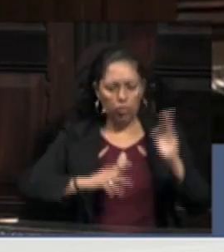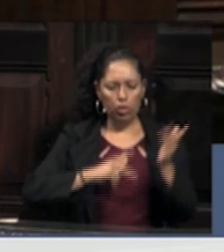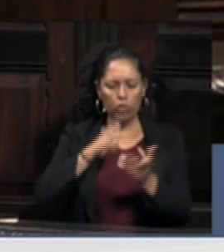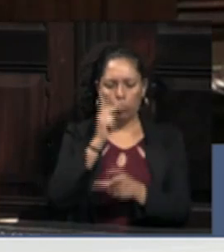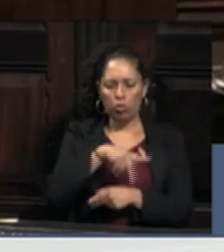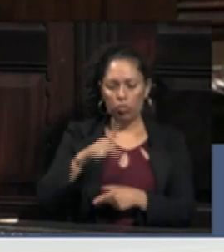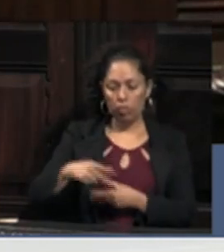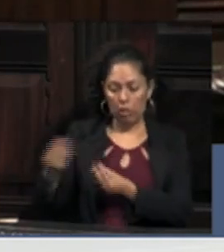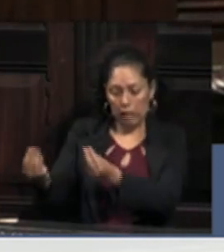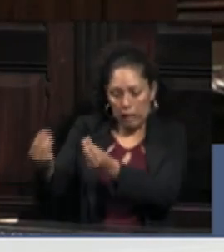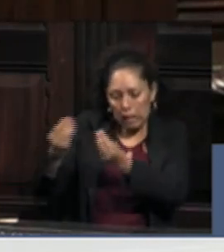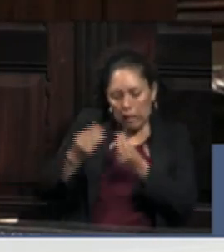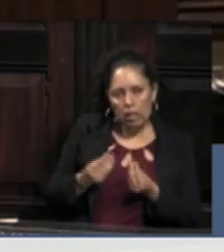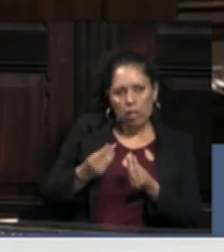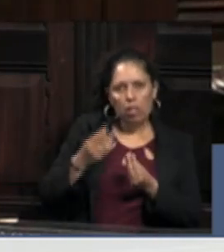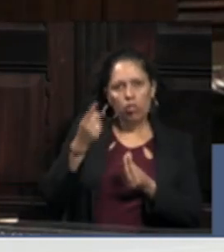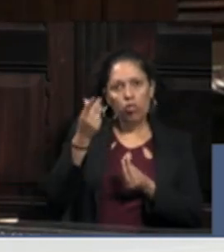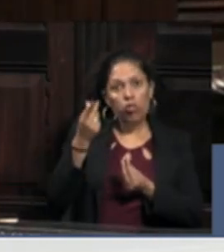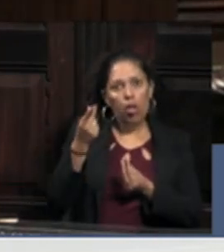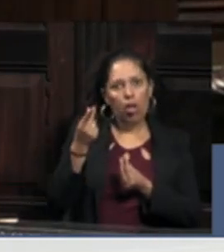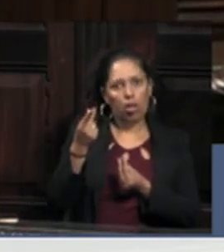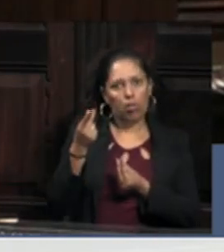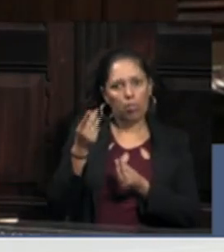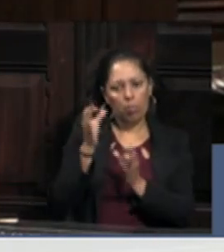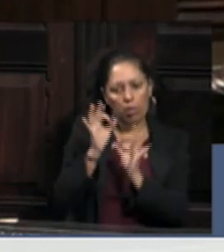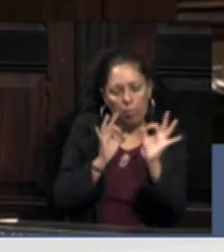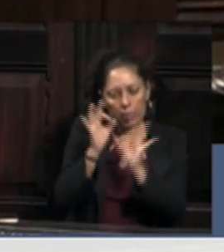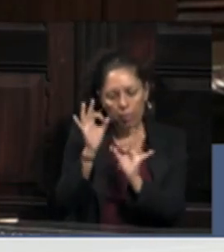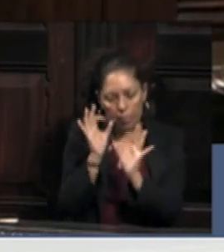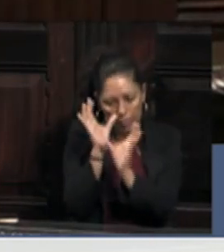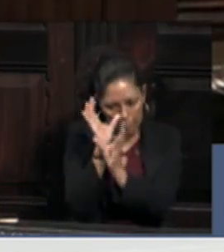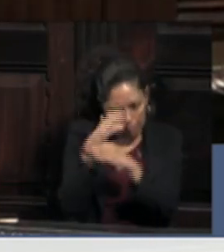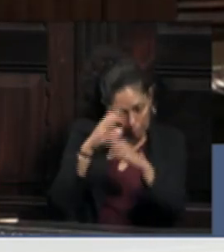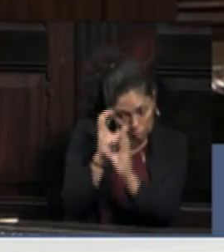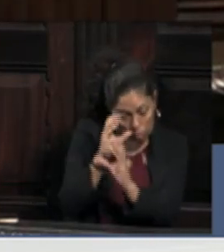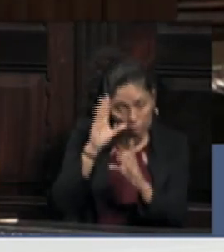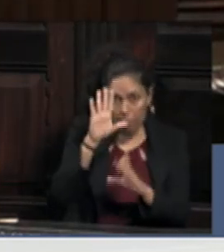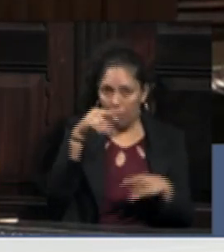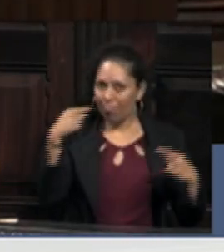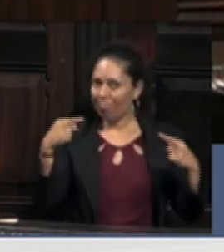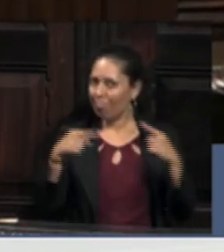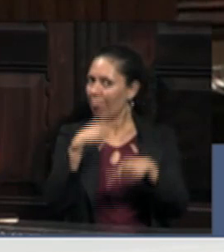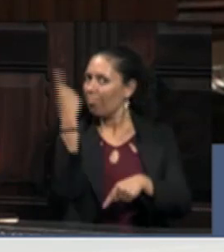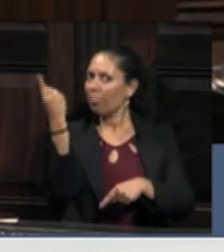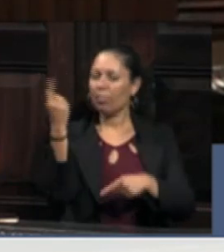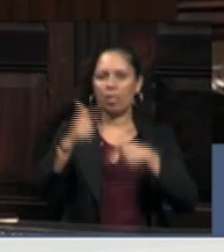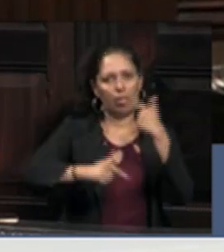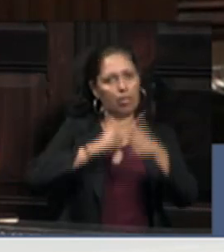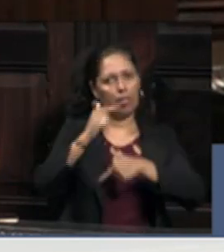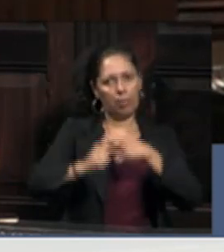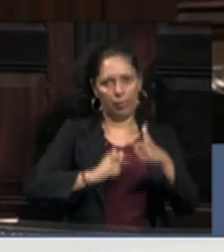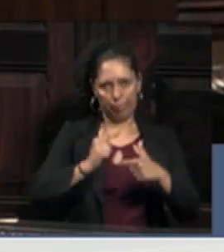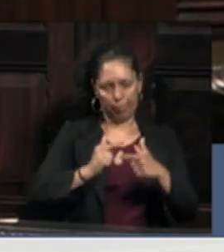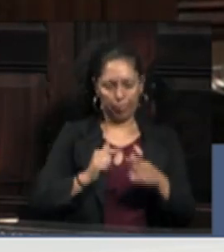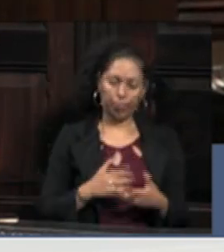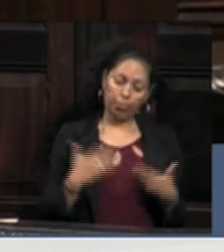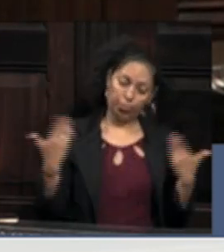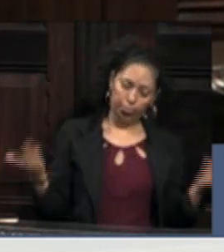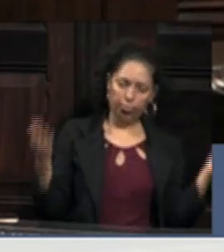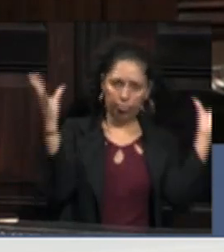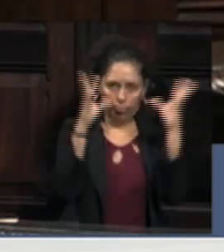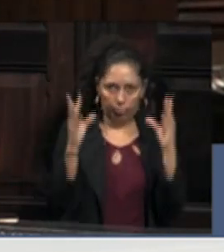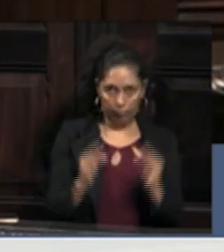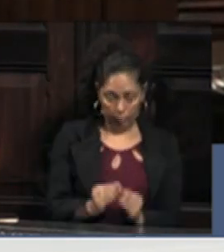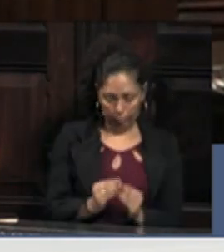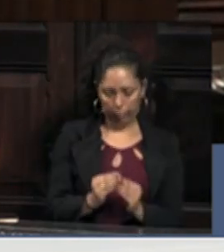por algum tempo. Isso não tem nada a ver com o regime de trabalho. Pois bem, ao fim e ao cabo, chegou-se